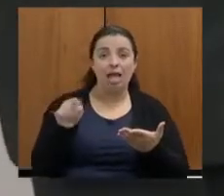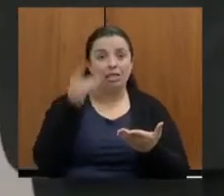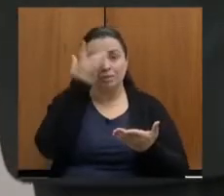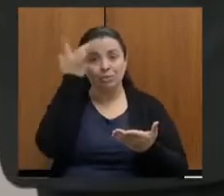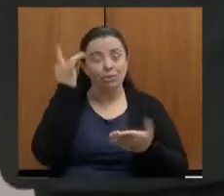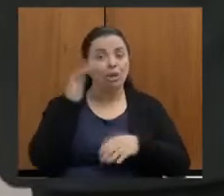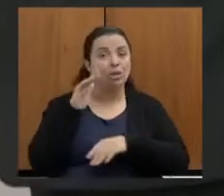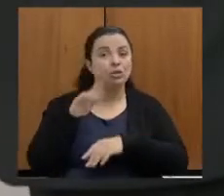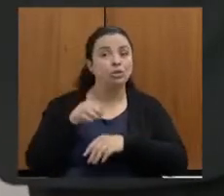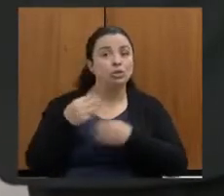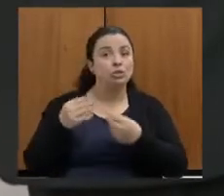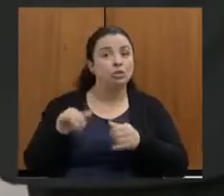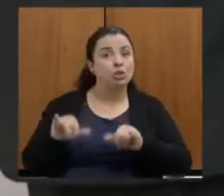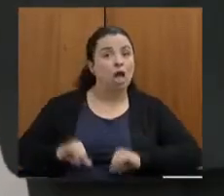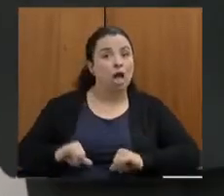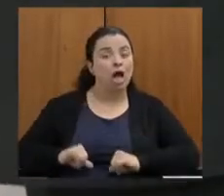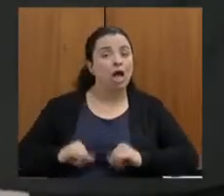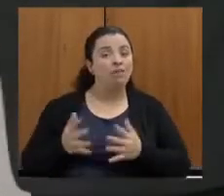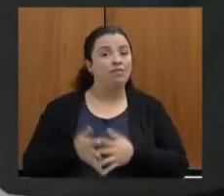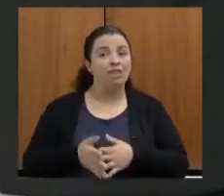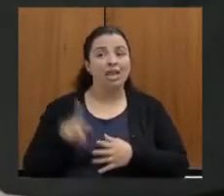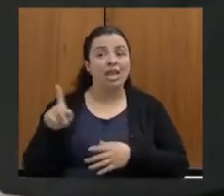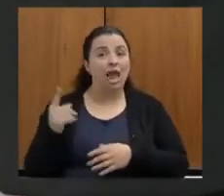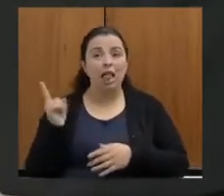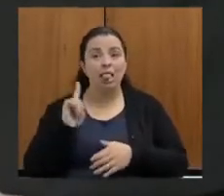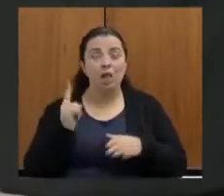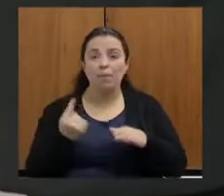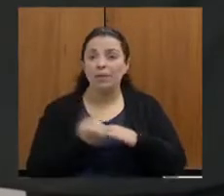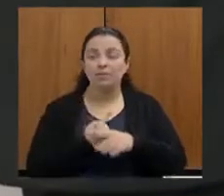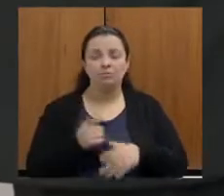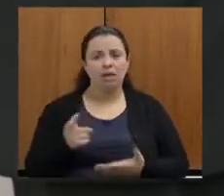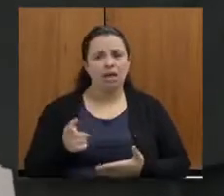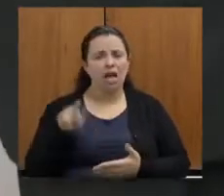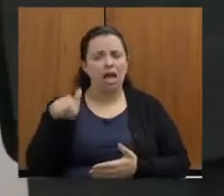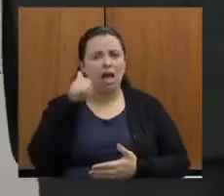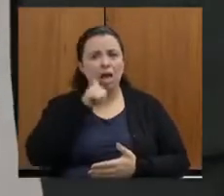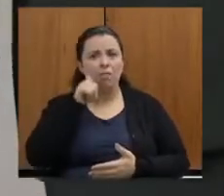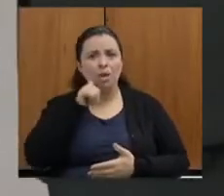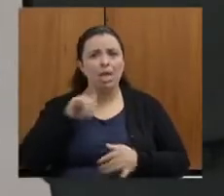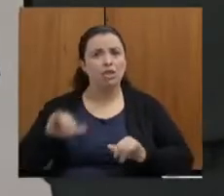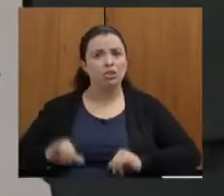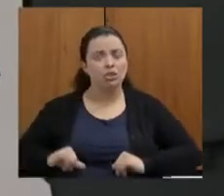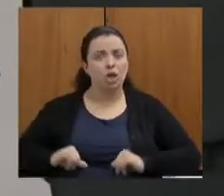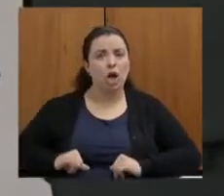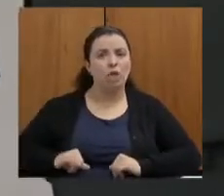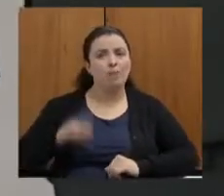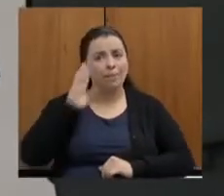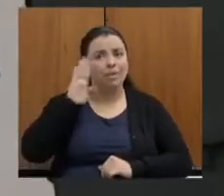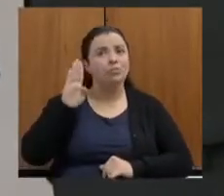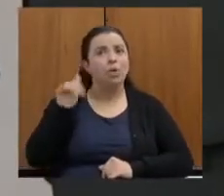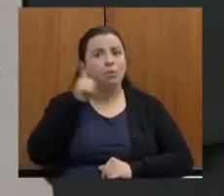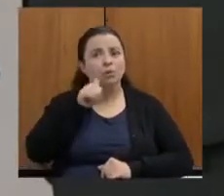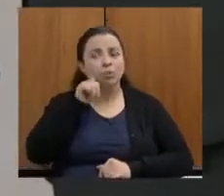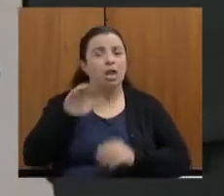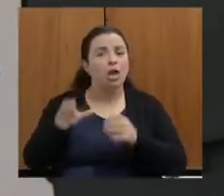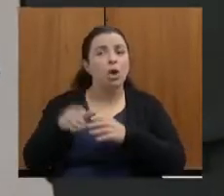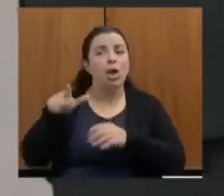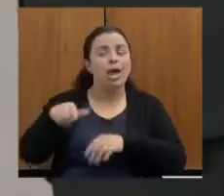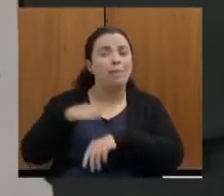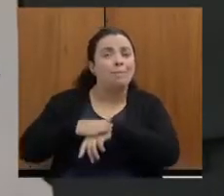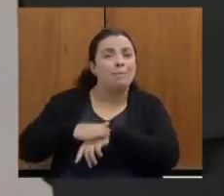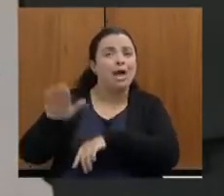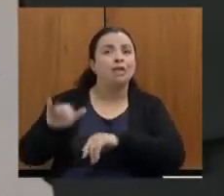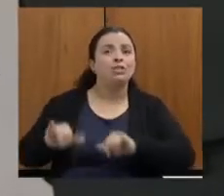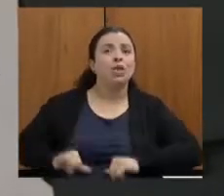conta mais alta do rompimento das barragens das violações de direitos que as populações sofrem